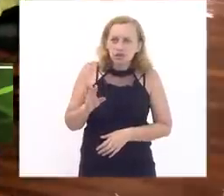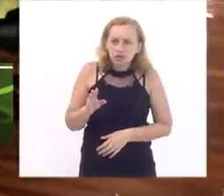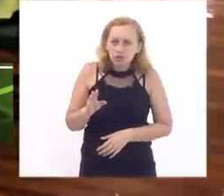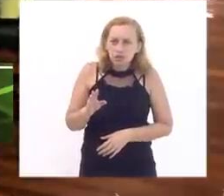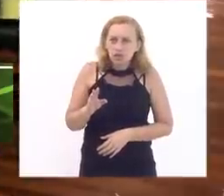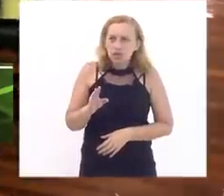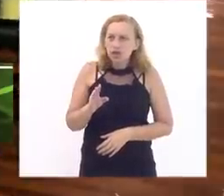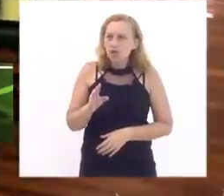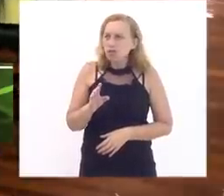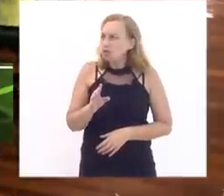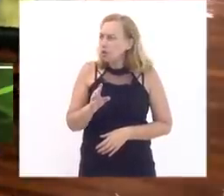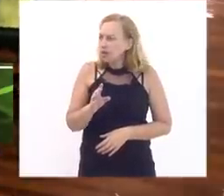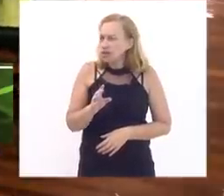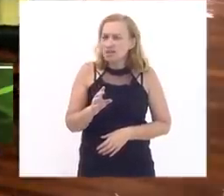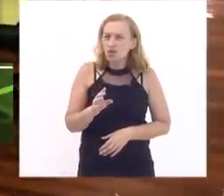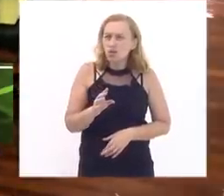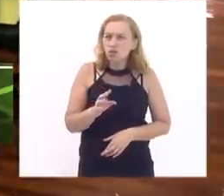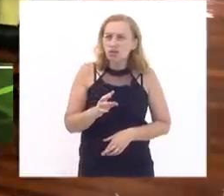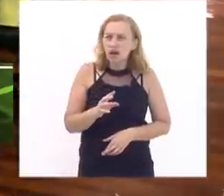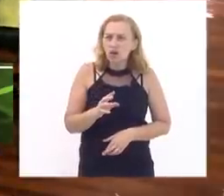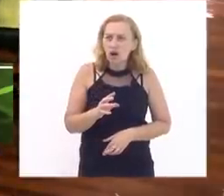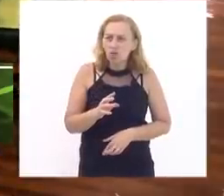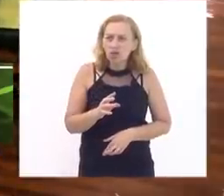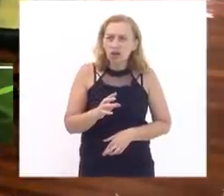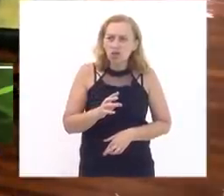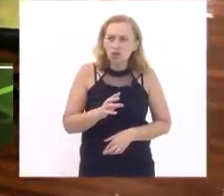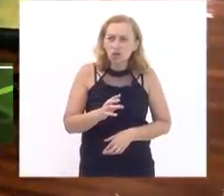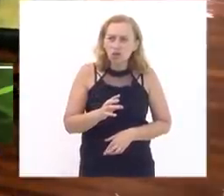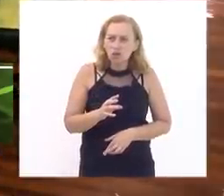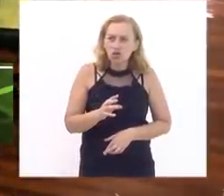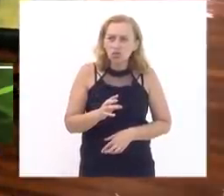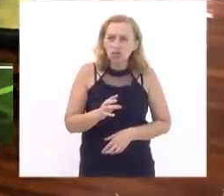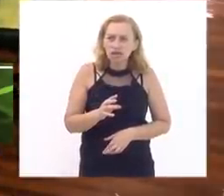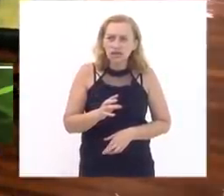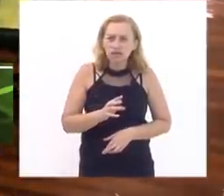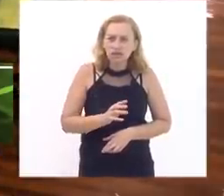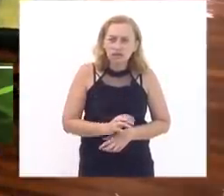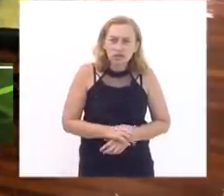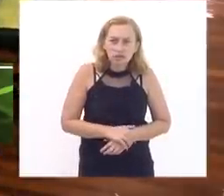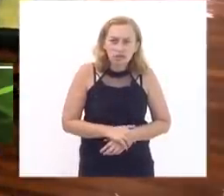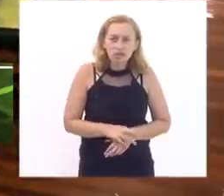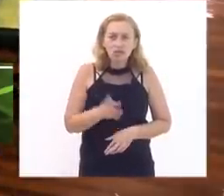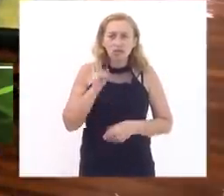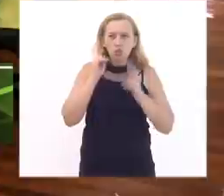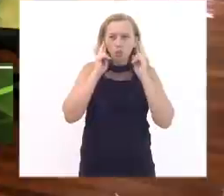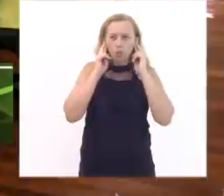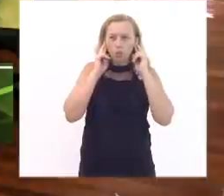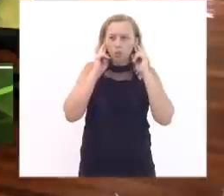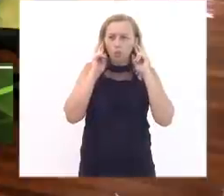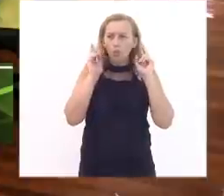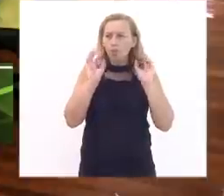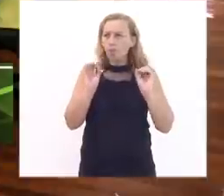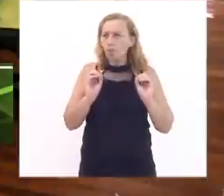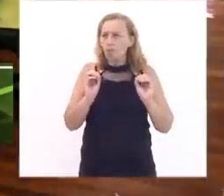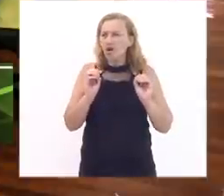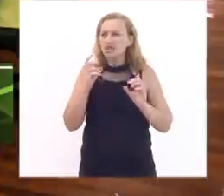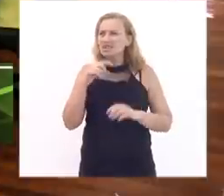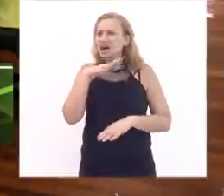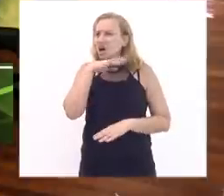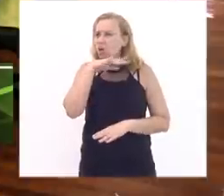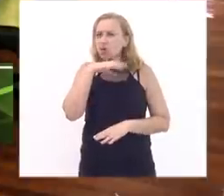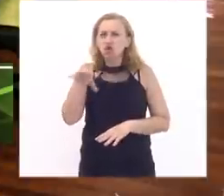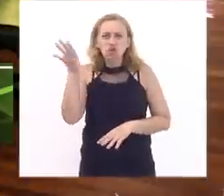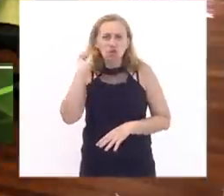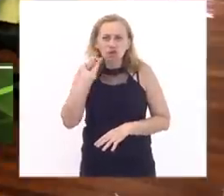inconstitucional, ele já estaria pagando. Se ele já está pagando, como é que vai impactar a folha? Não estou